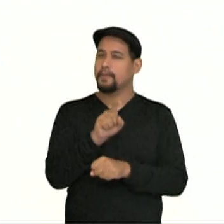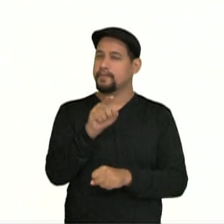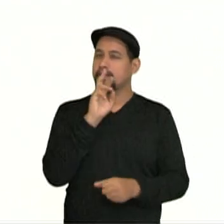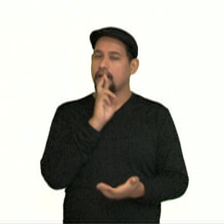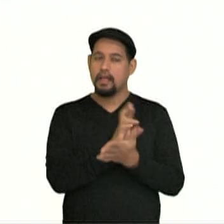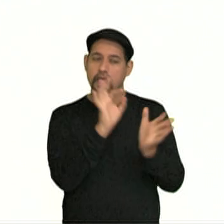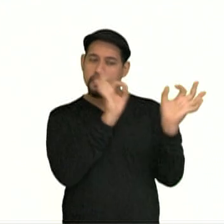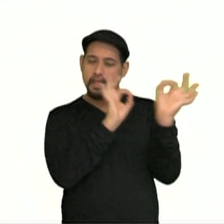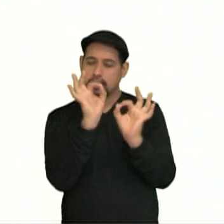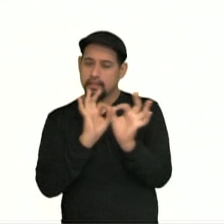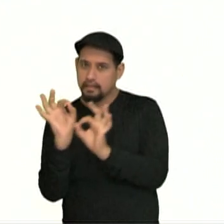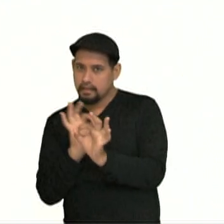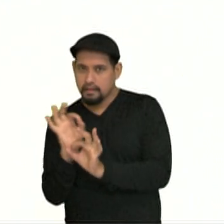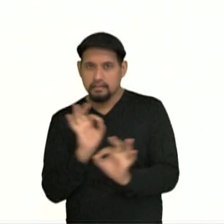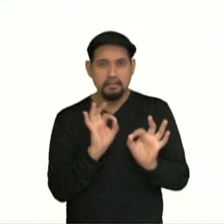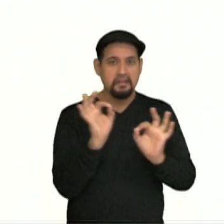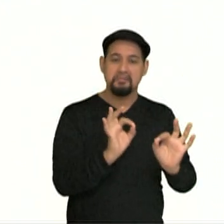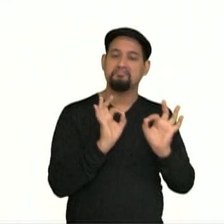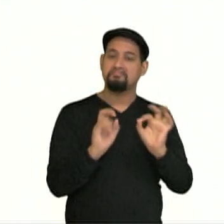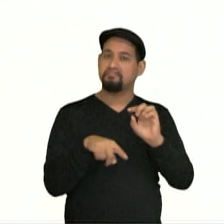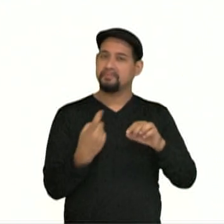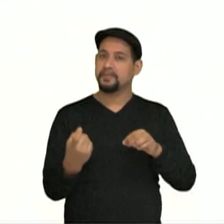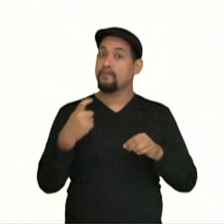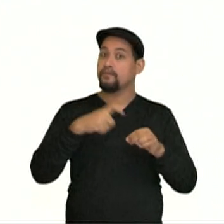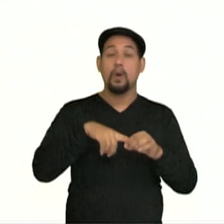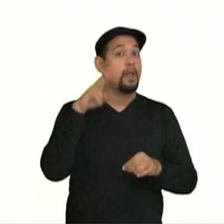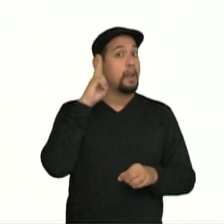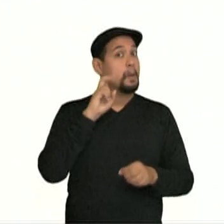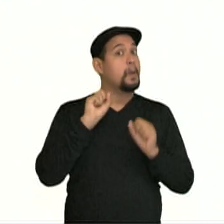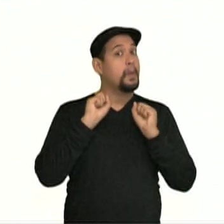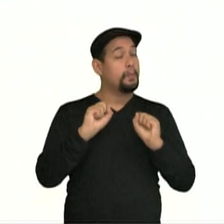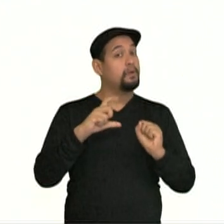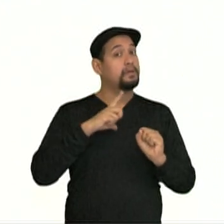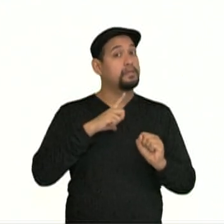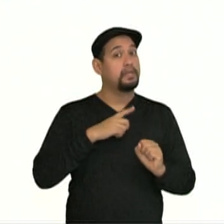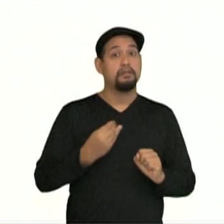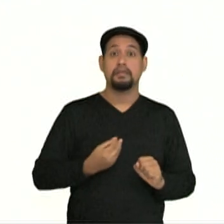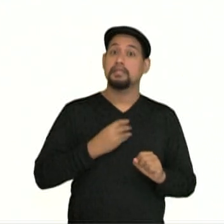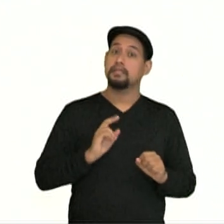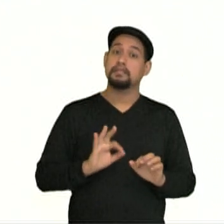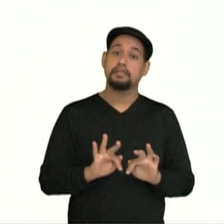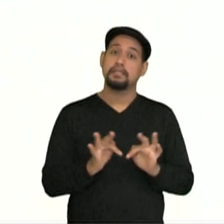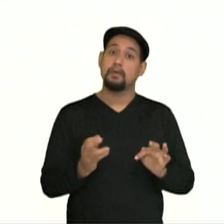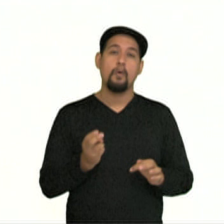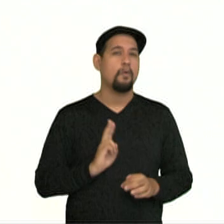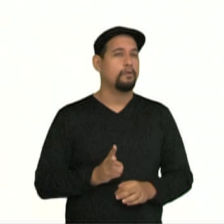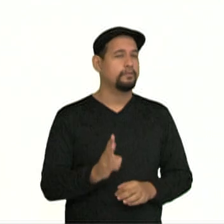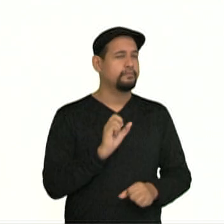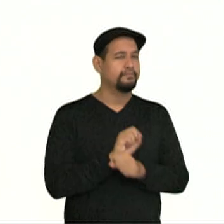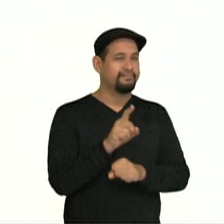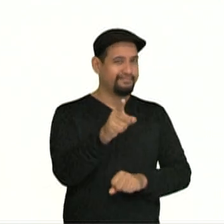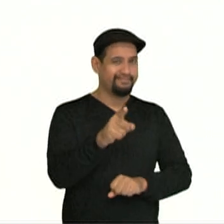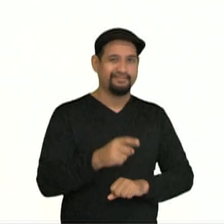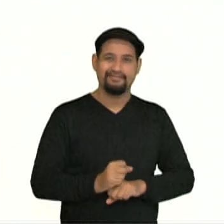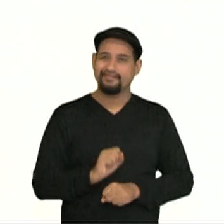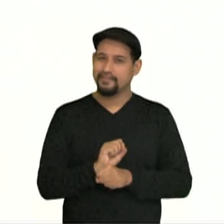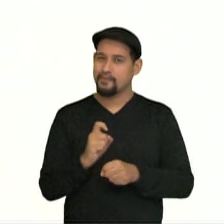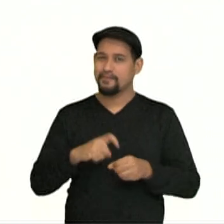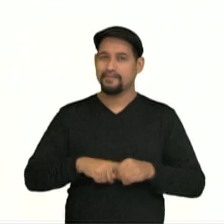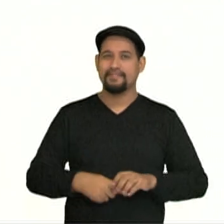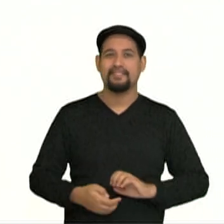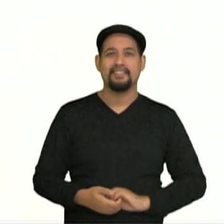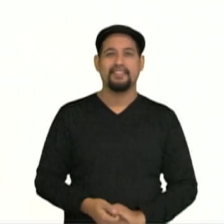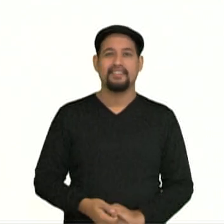para colocarem a construção em ordem. Lembrando que pode ser tanto presente simples quanto presente contínuo. Vou dar um tempo para vocês e a gente já